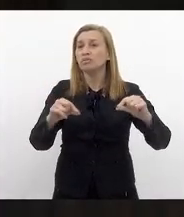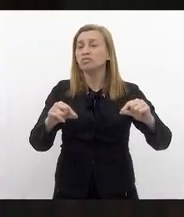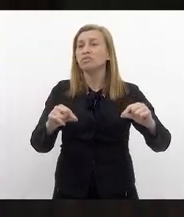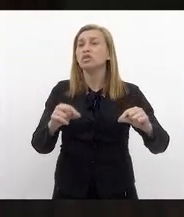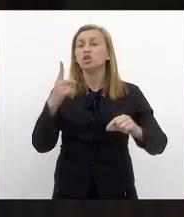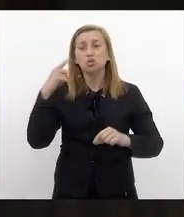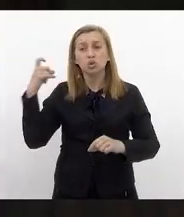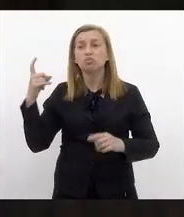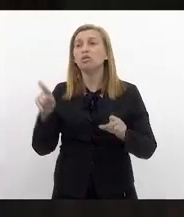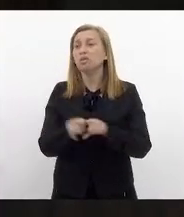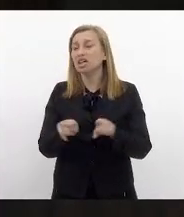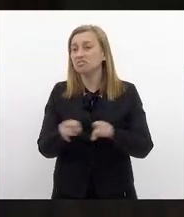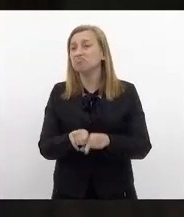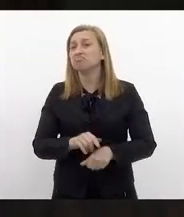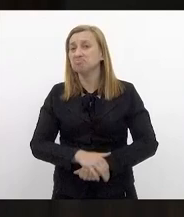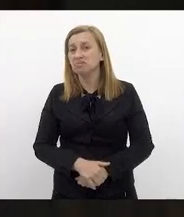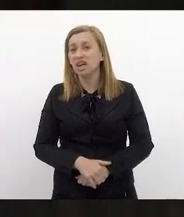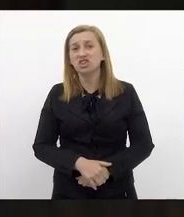som.